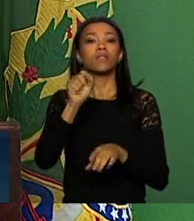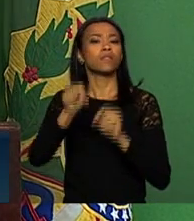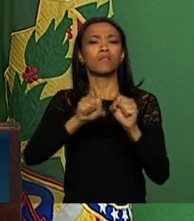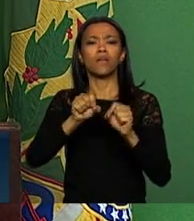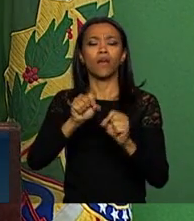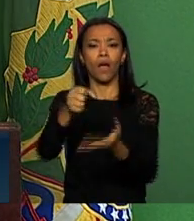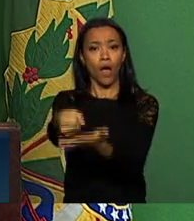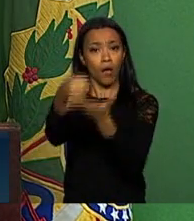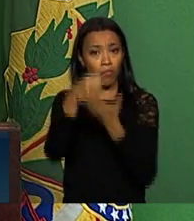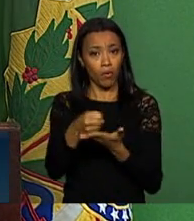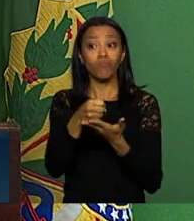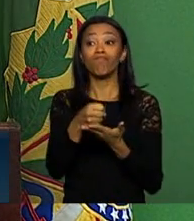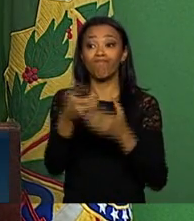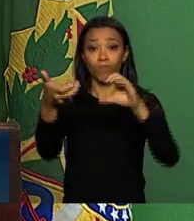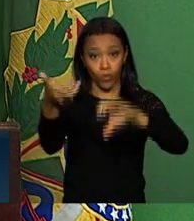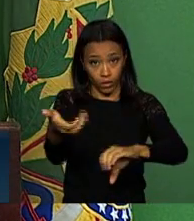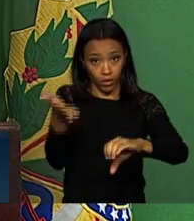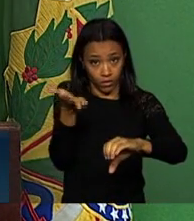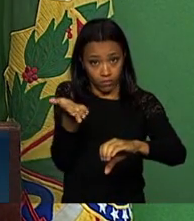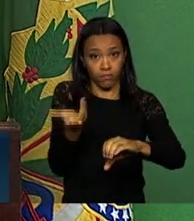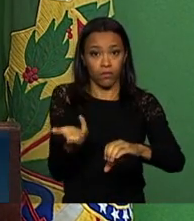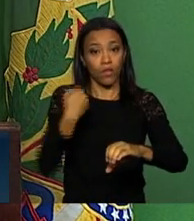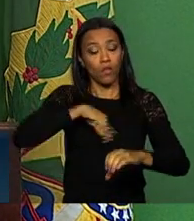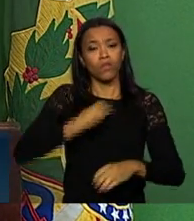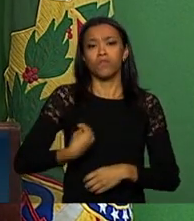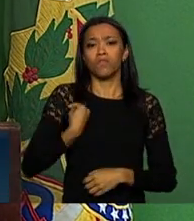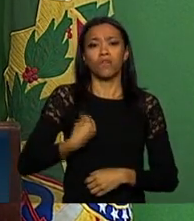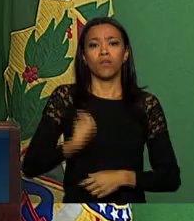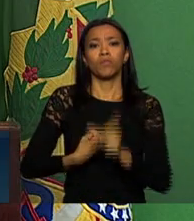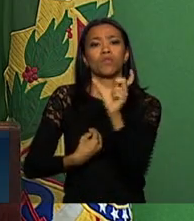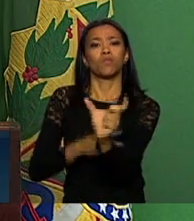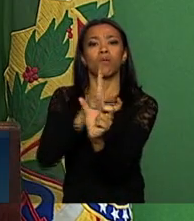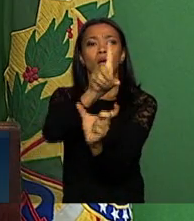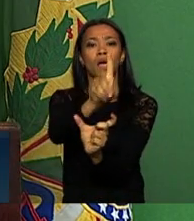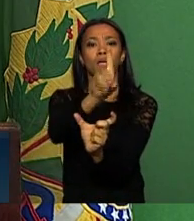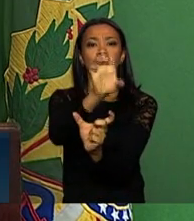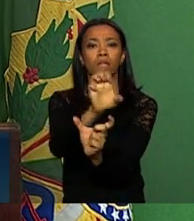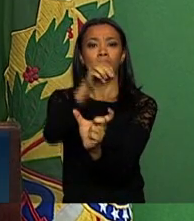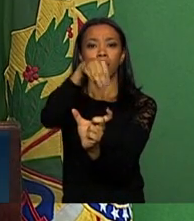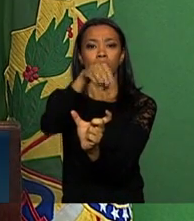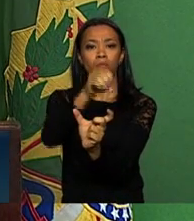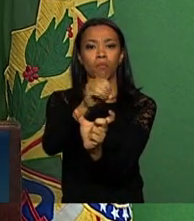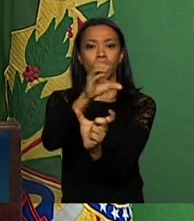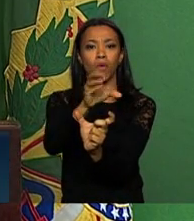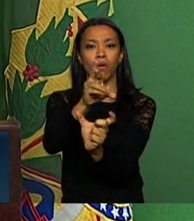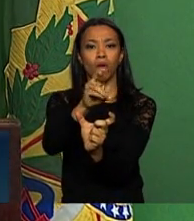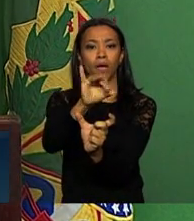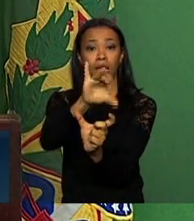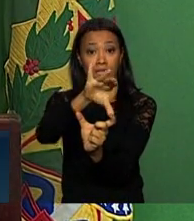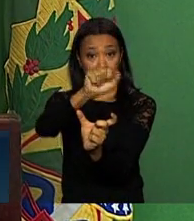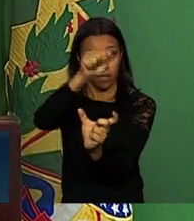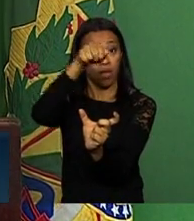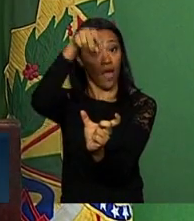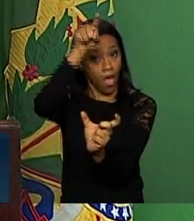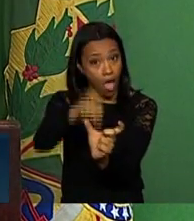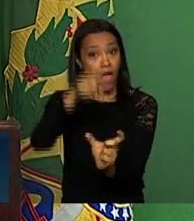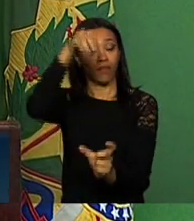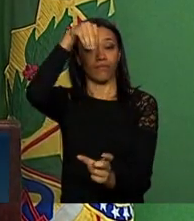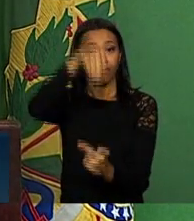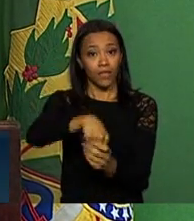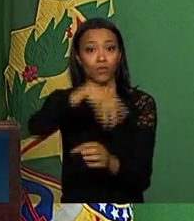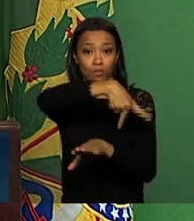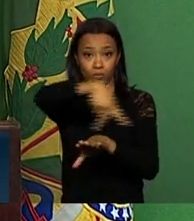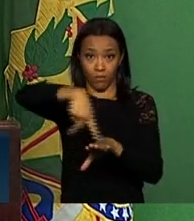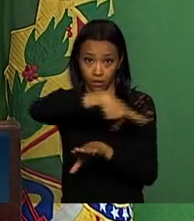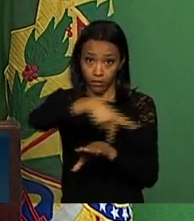congresso nós vivemos numa Democracia é com o congresso eleito pelo povo brasileiro